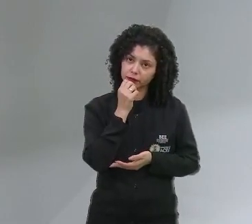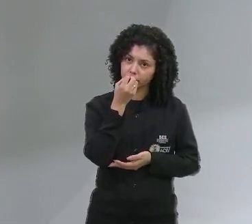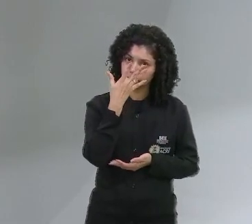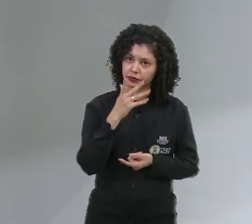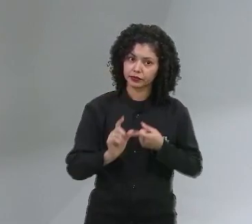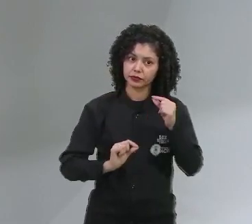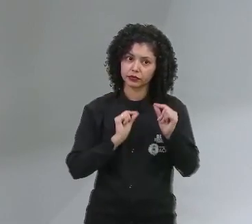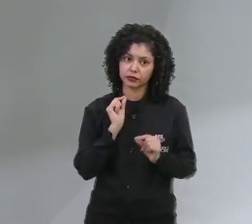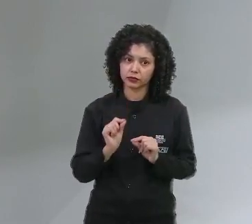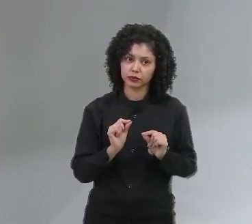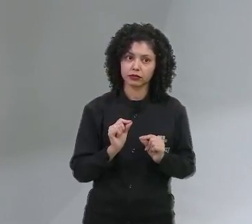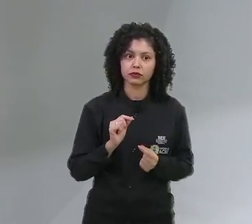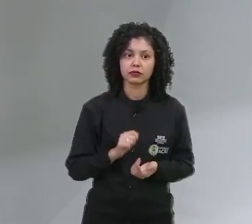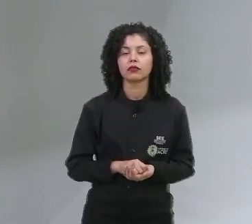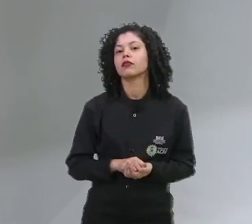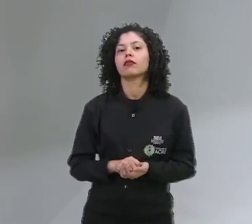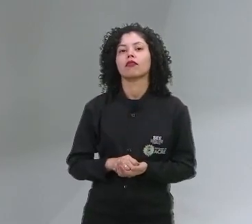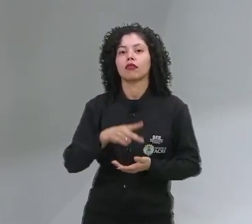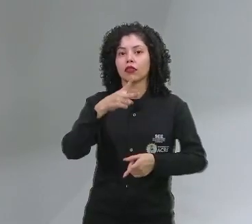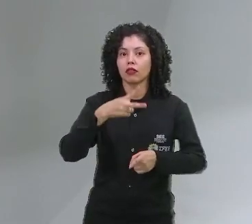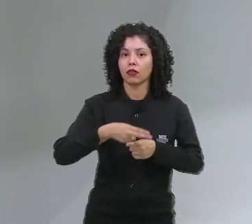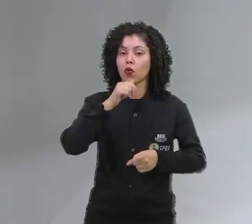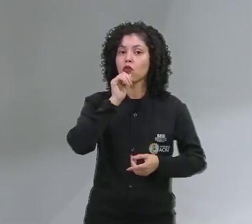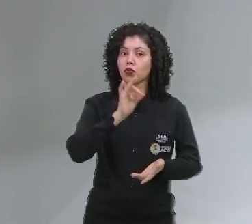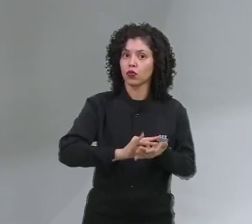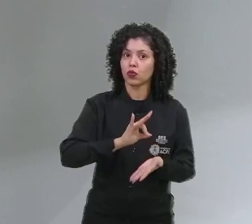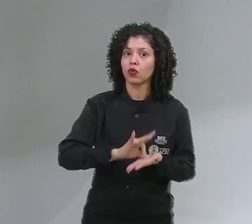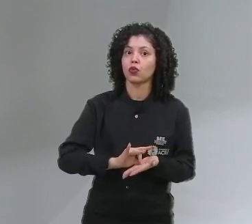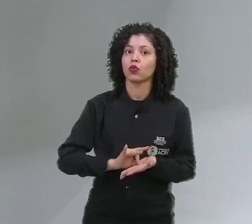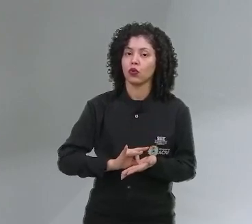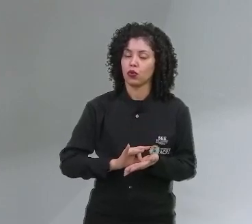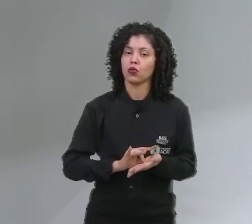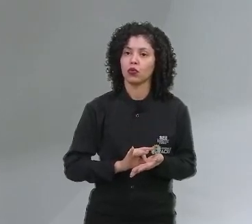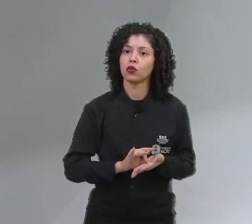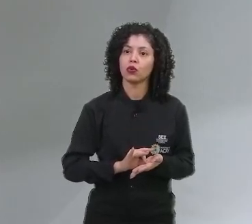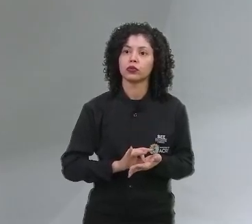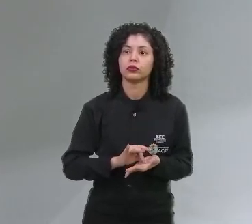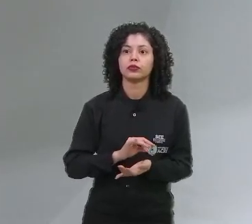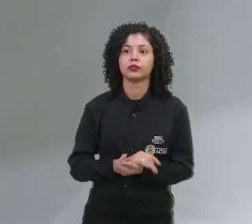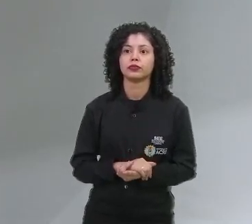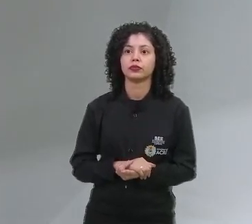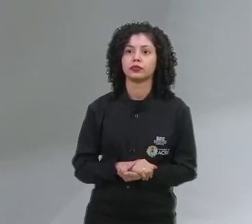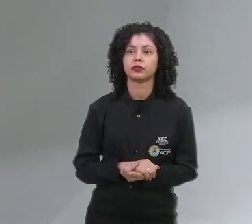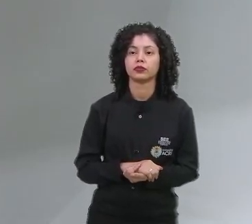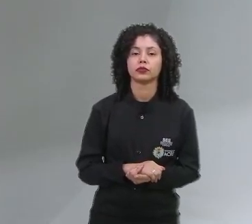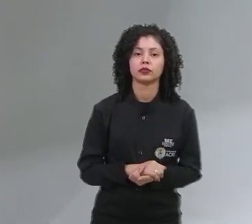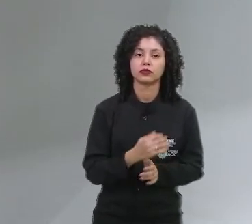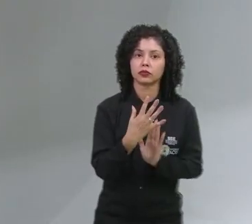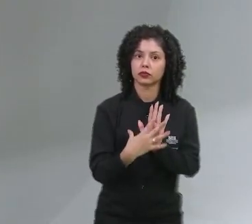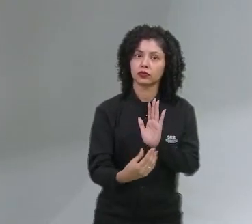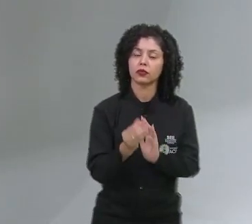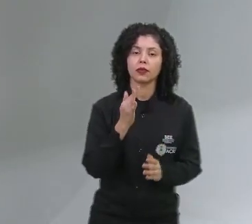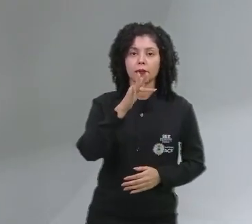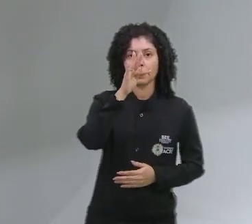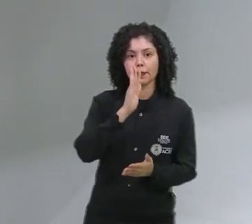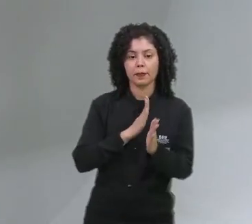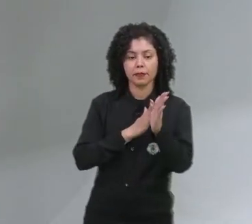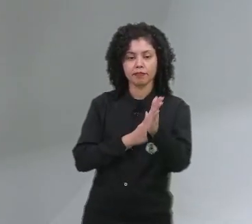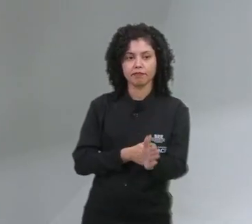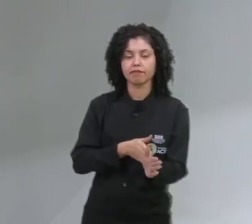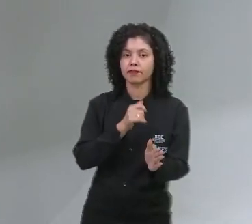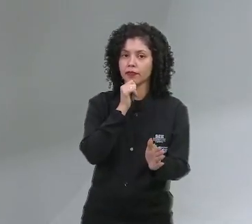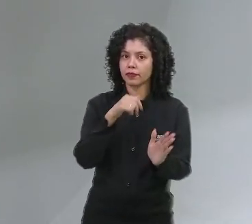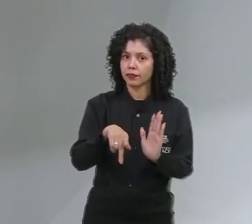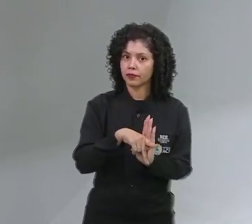pode dizer que ela é um recorte, né, da realidade, é a reprodução mais fiel, digamos